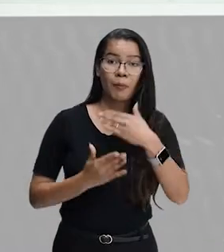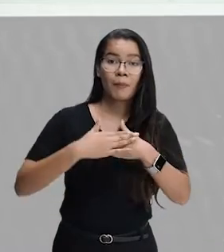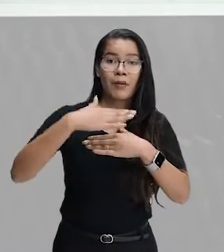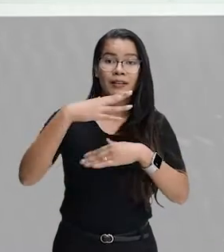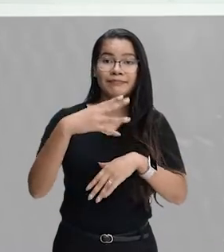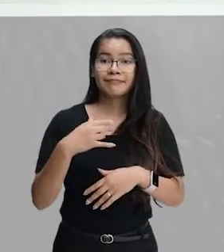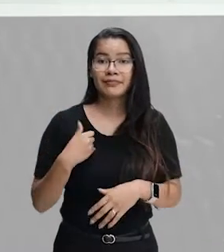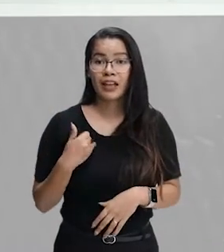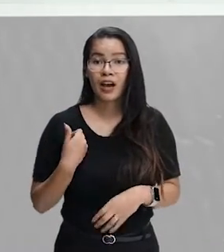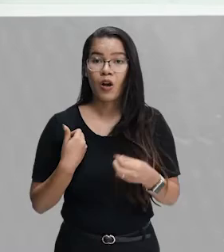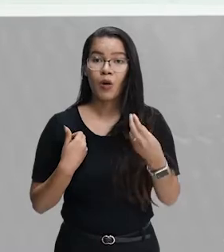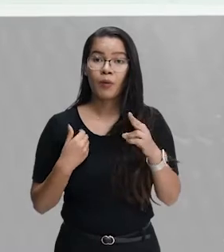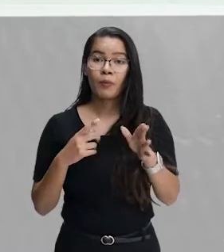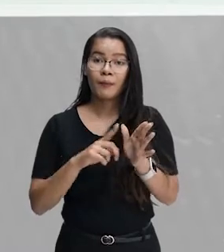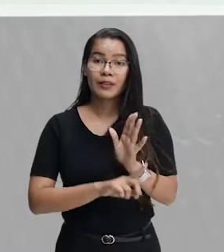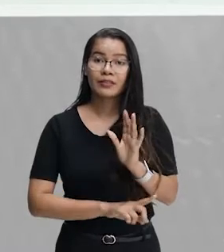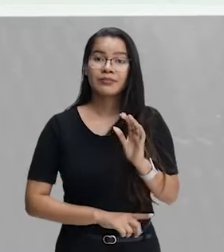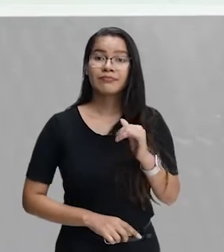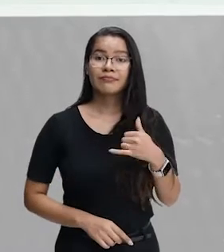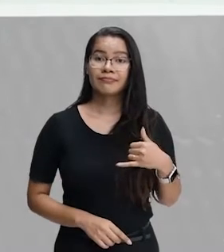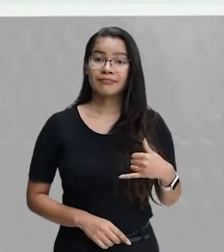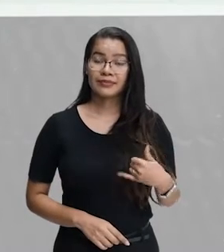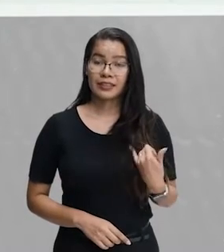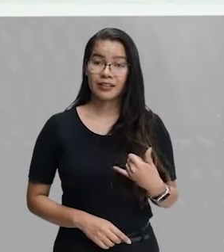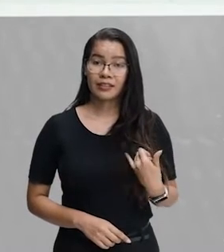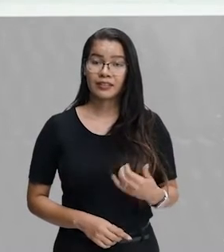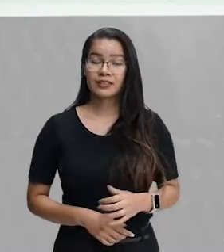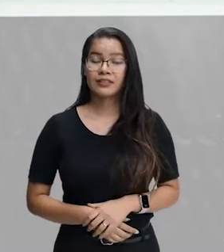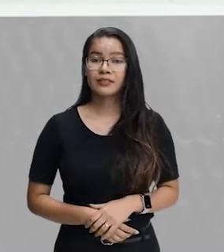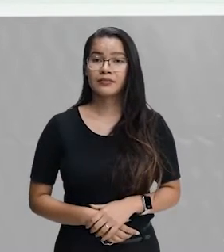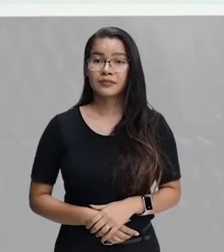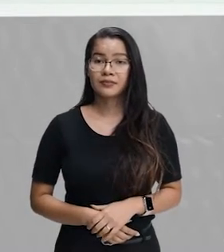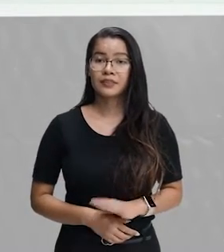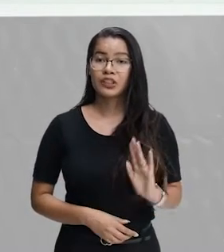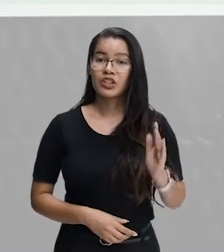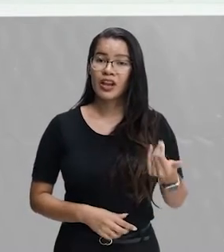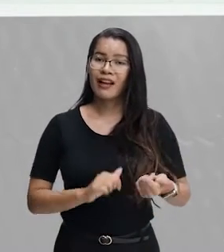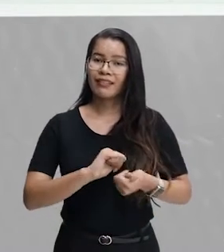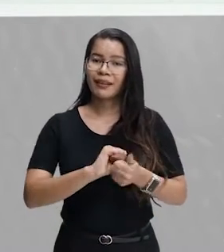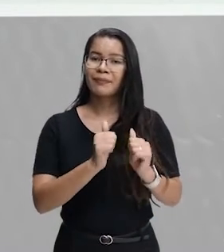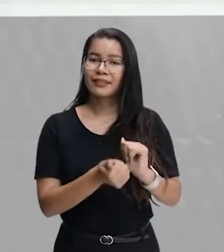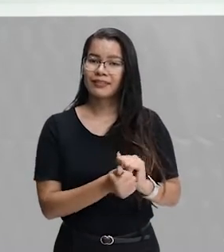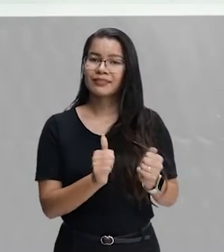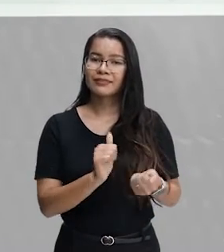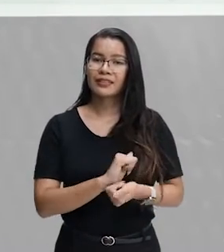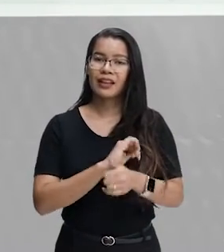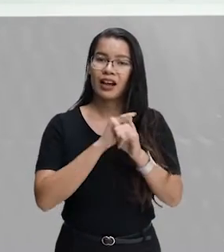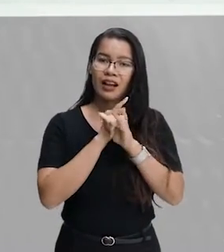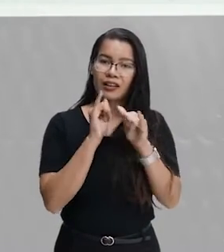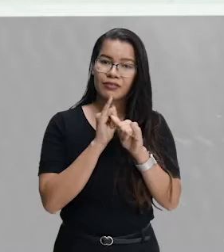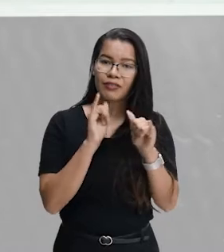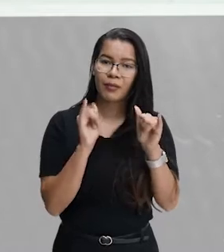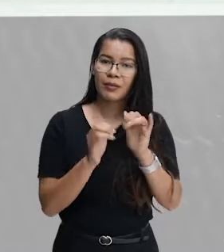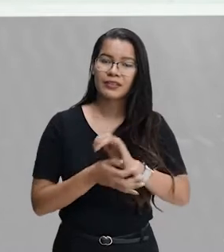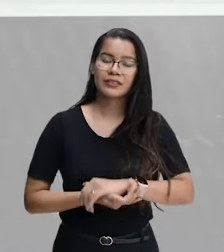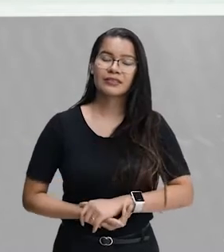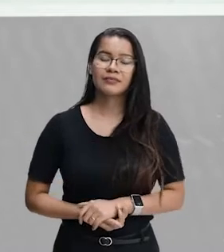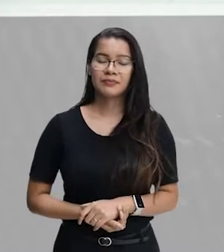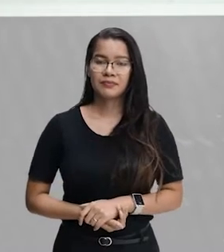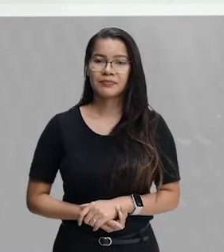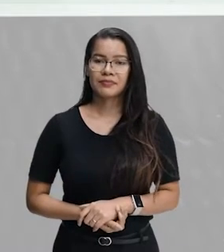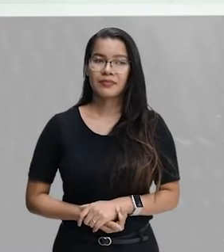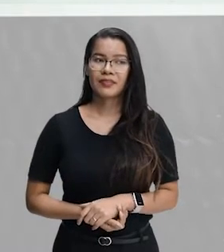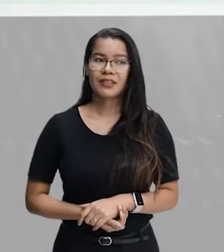adequar com a informação que é irregular, com a informação do desvio padrão ou com a informação da variância, ele vai